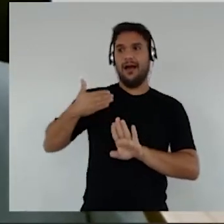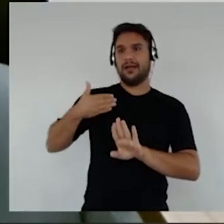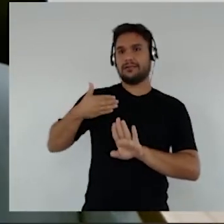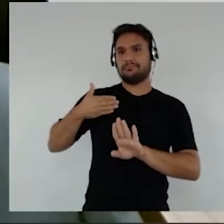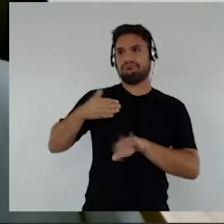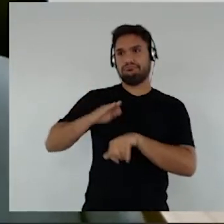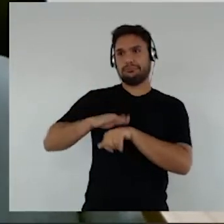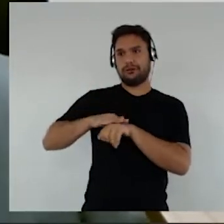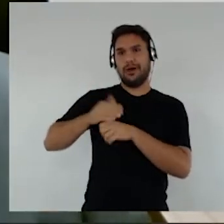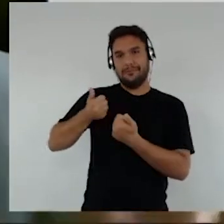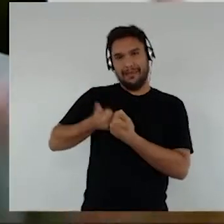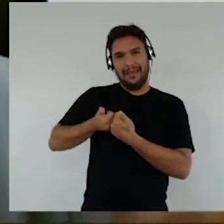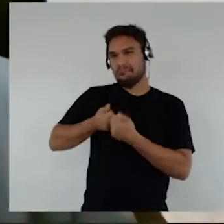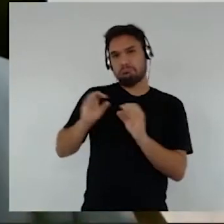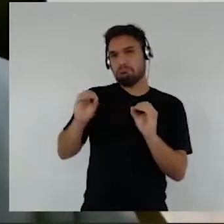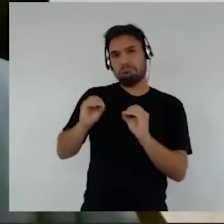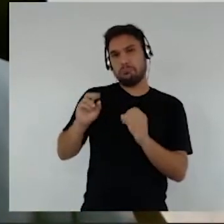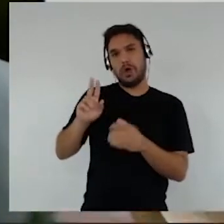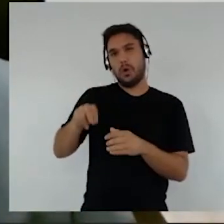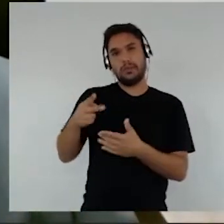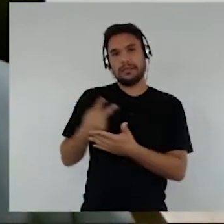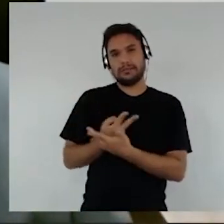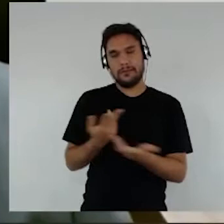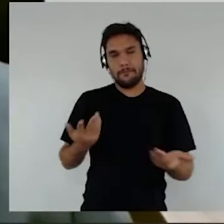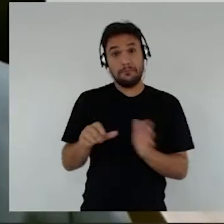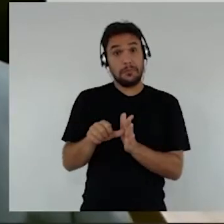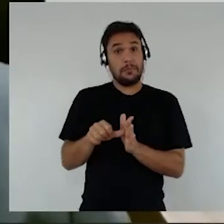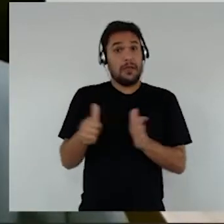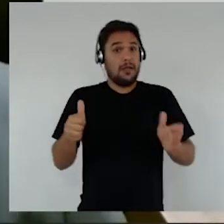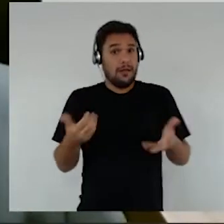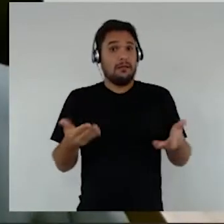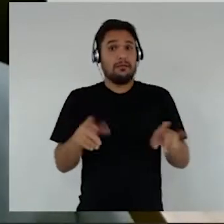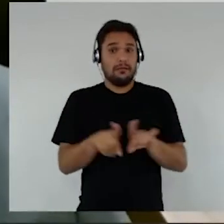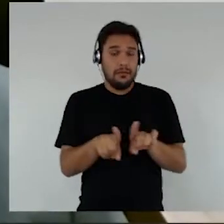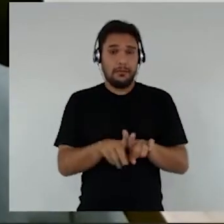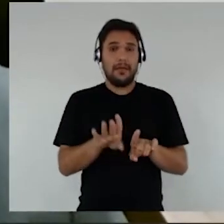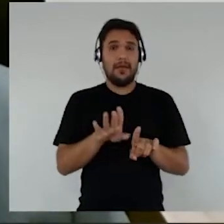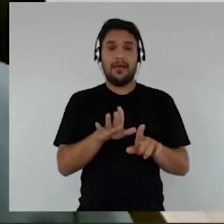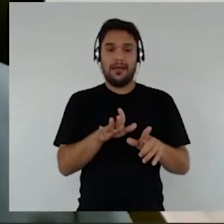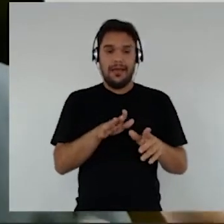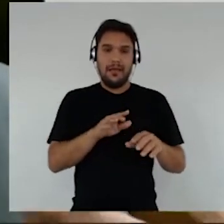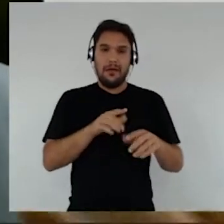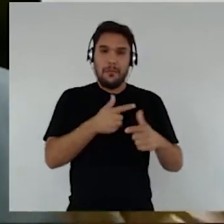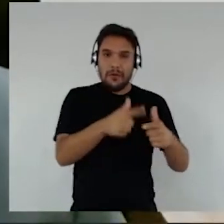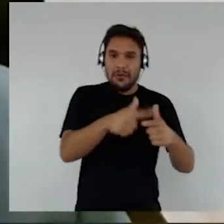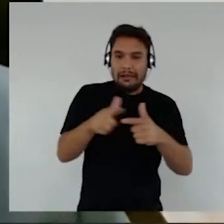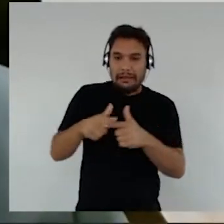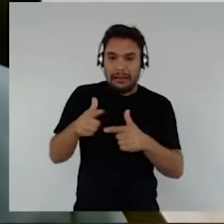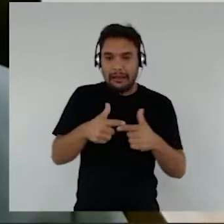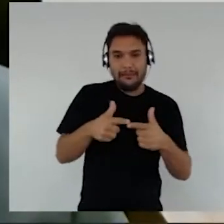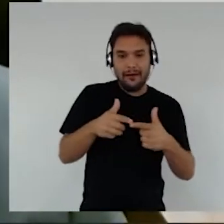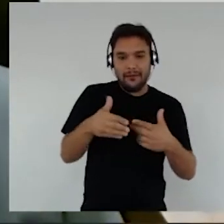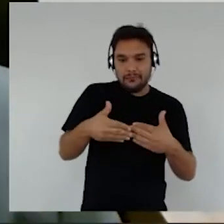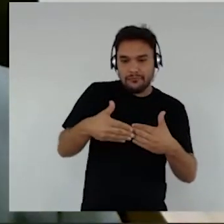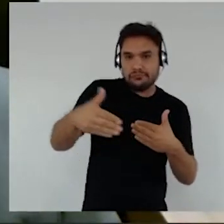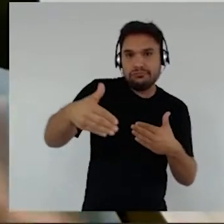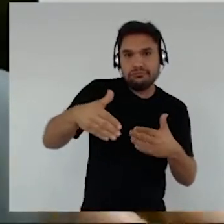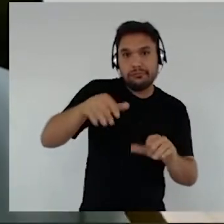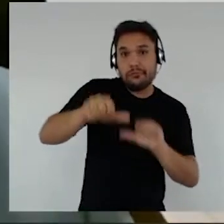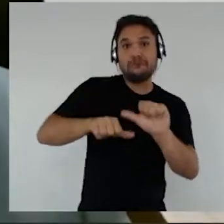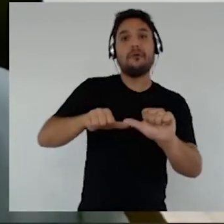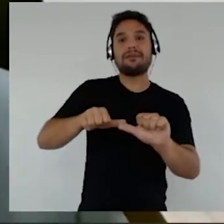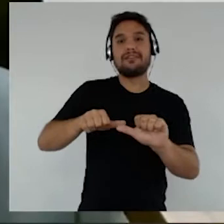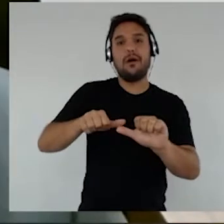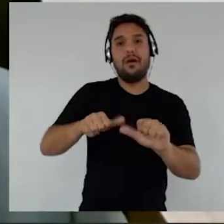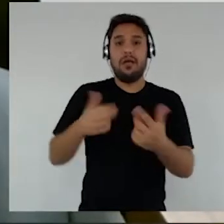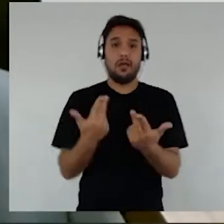país. Em todas as facetas das relações humanas, tendem à transformação. E isso não é diferente em relação ao direito, não